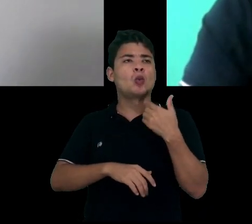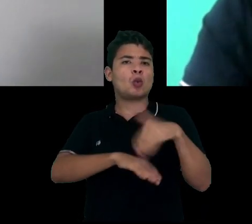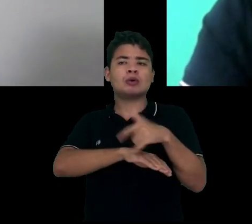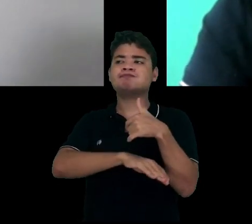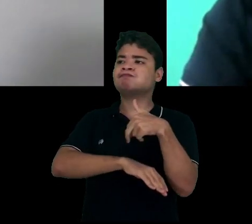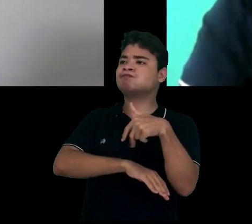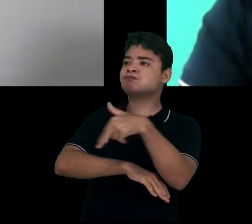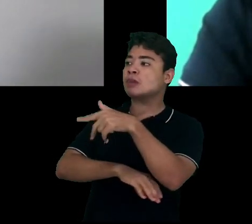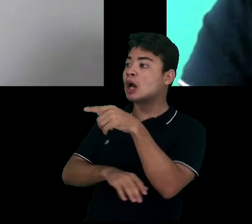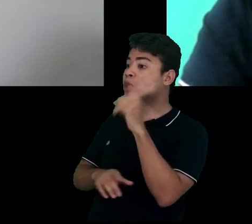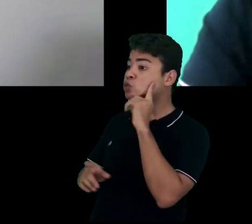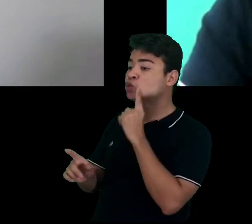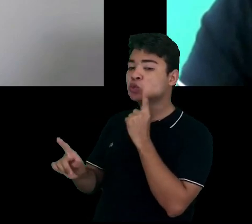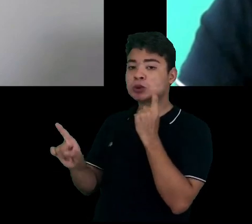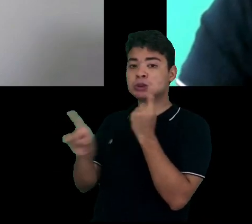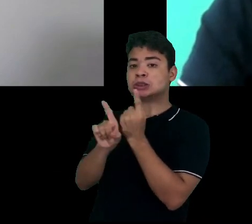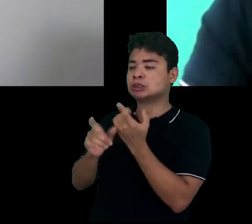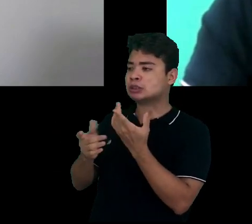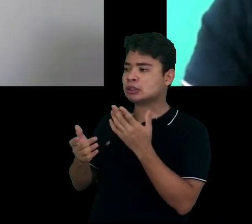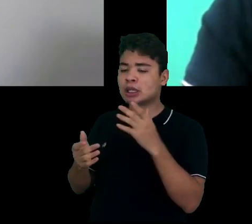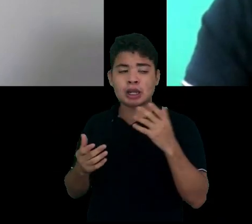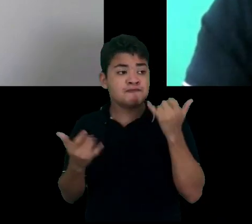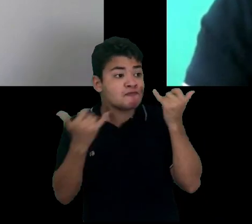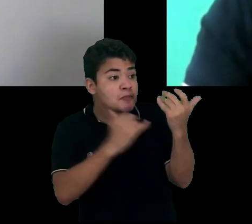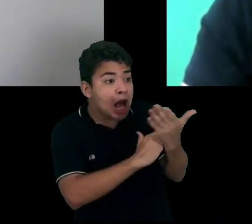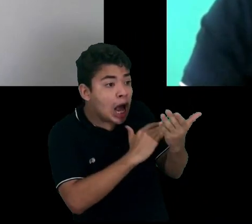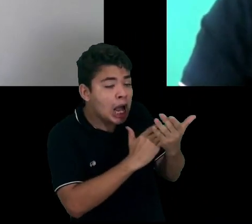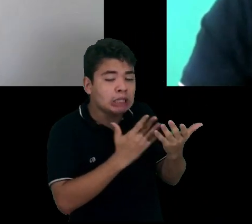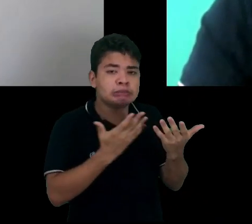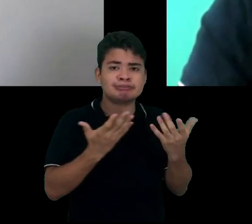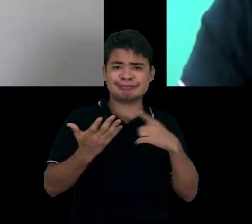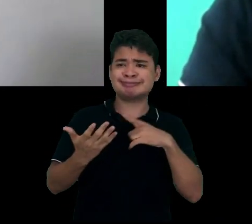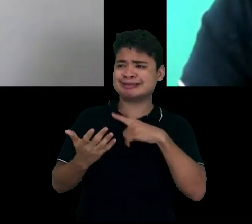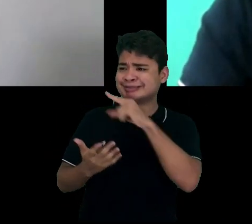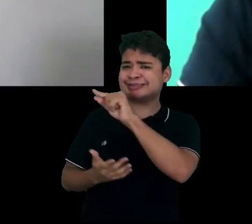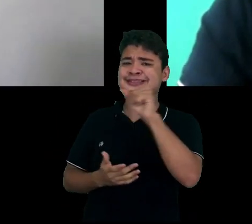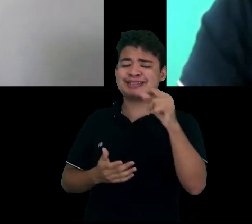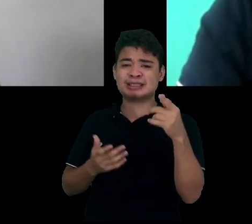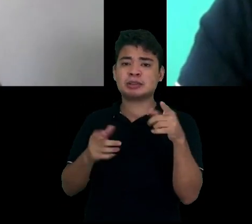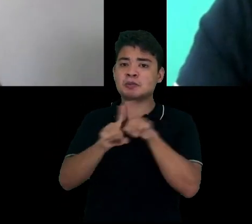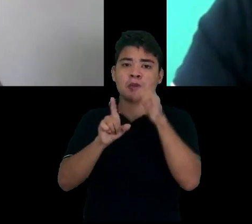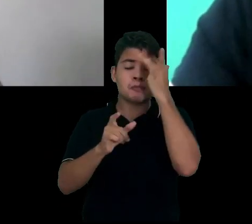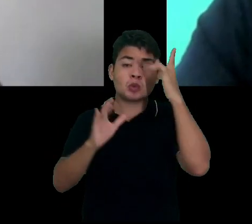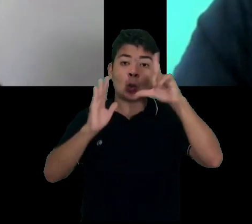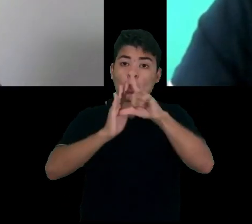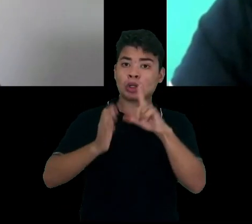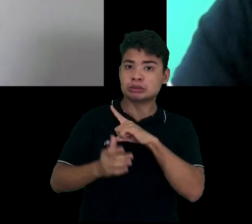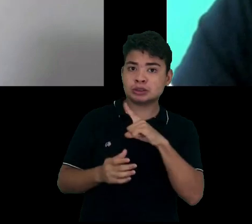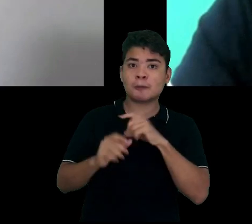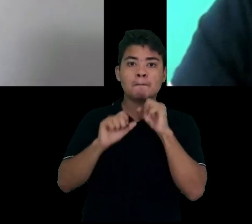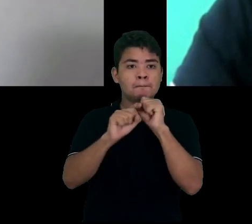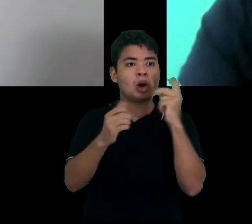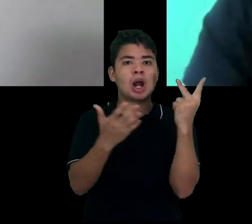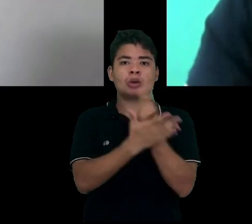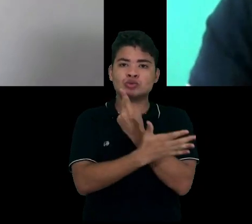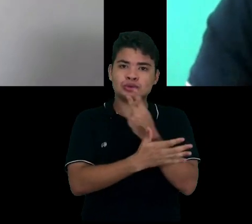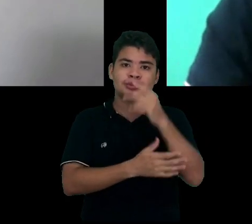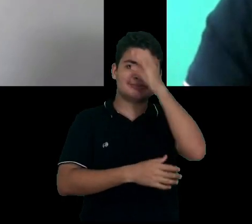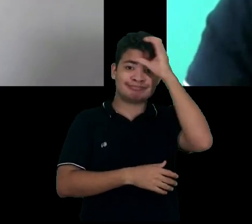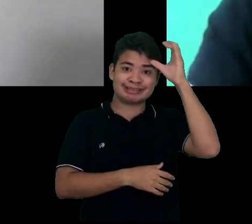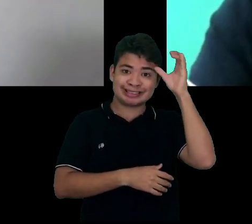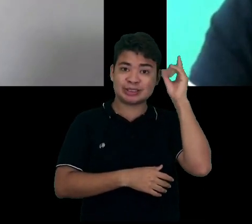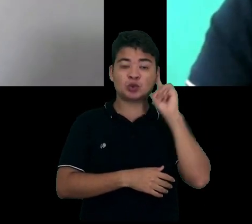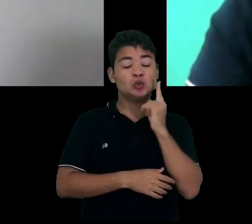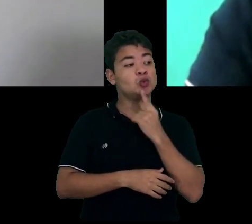pedindo informação. Às vezes, para quem tem uma loja, pode ter um cliente surdo. E como que você vai